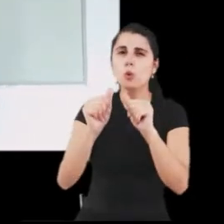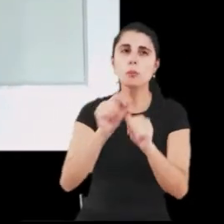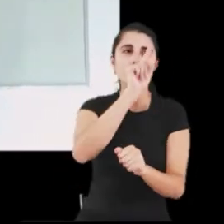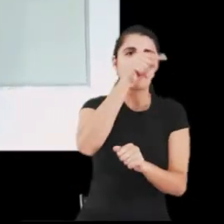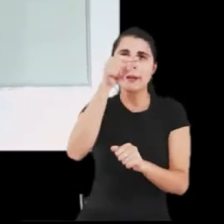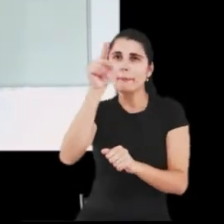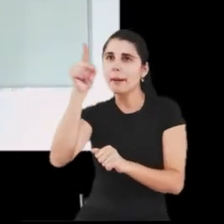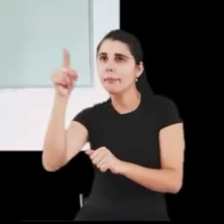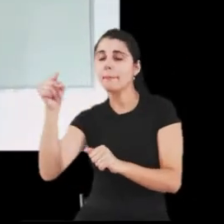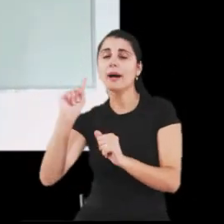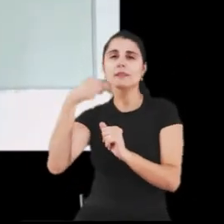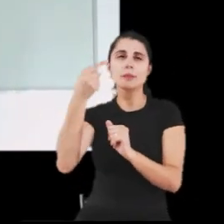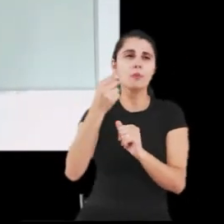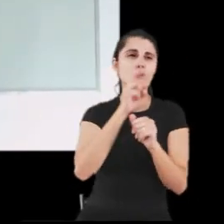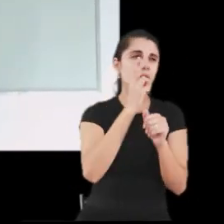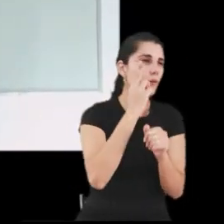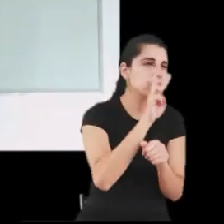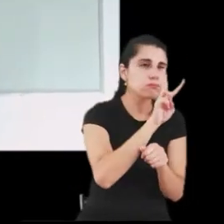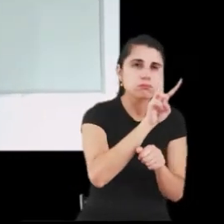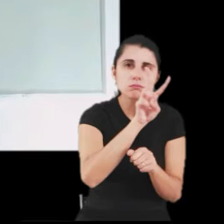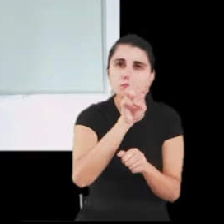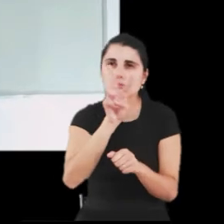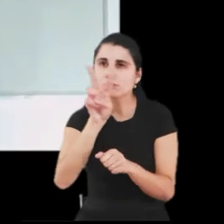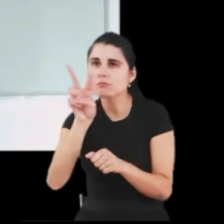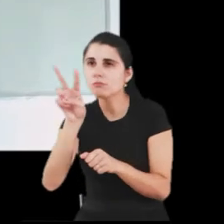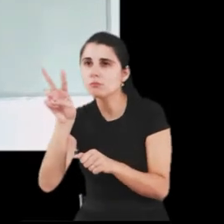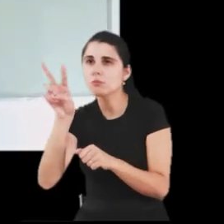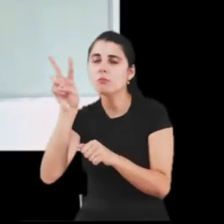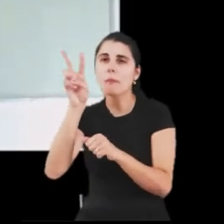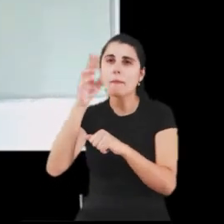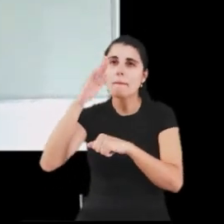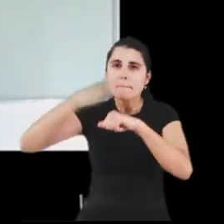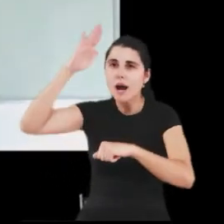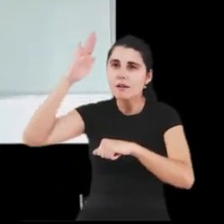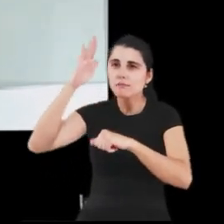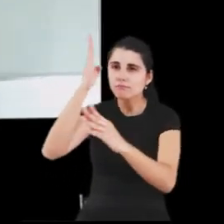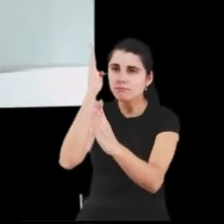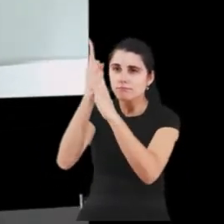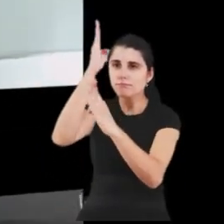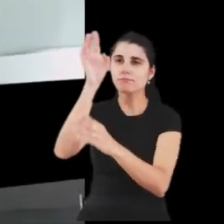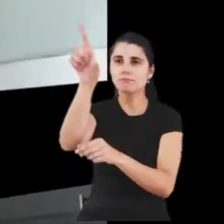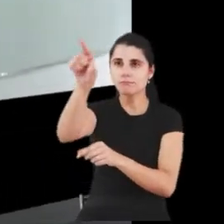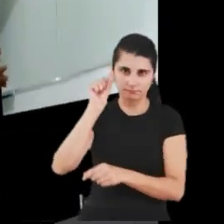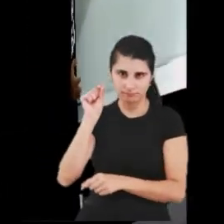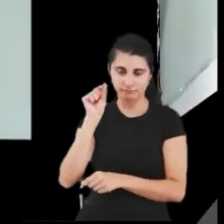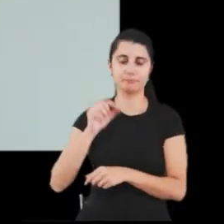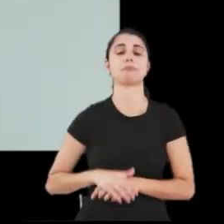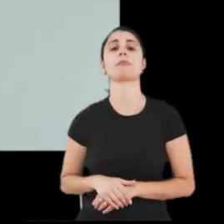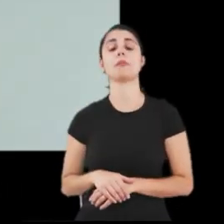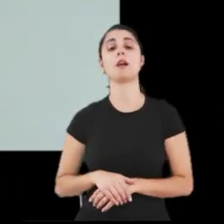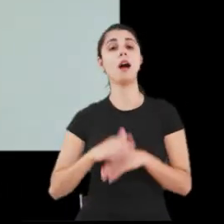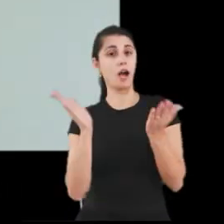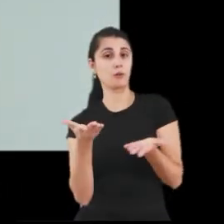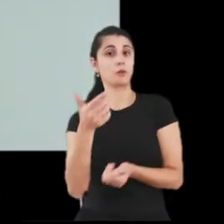um por um e vou inspecionando, vou observando qual é o maior divisor comum entre eles. Essa segunda